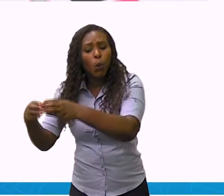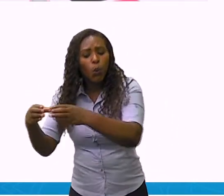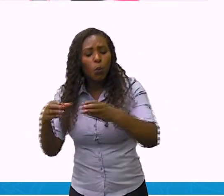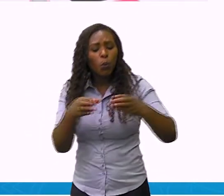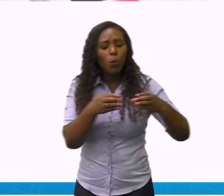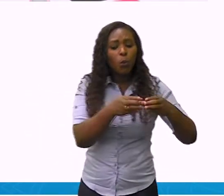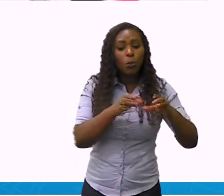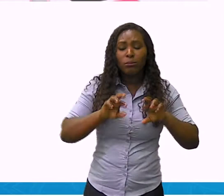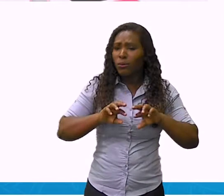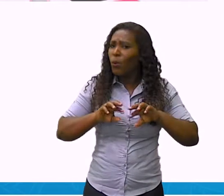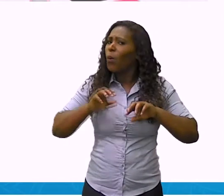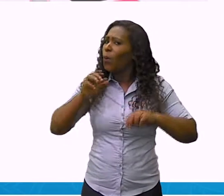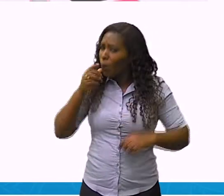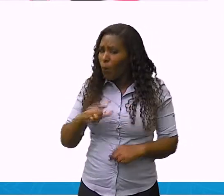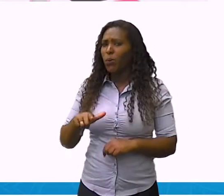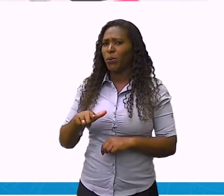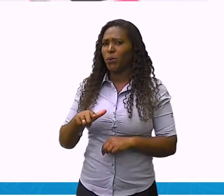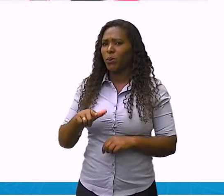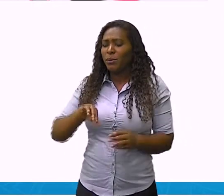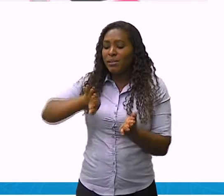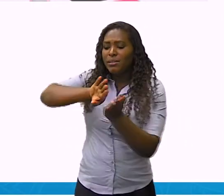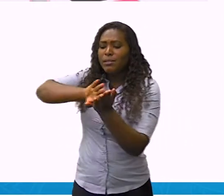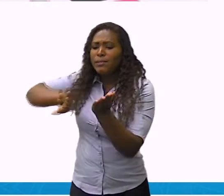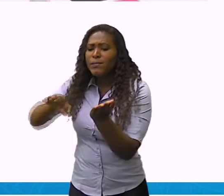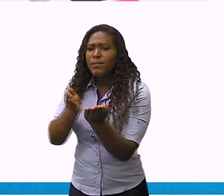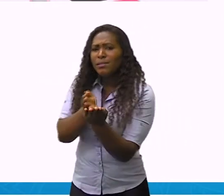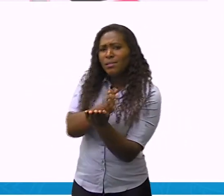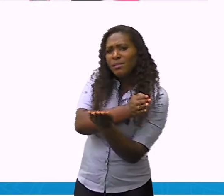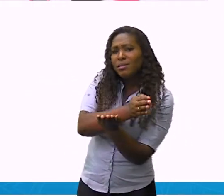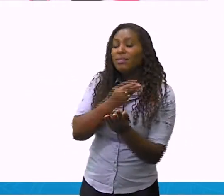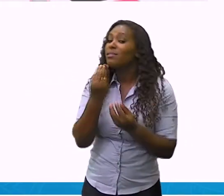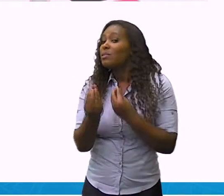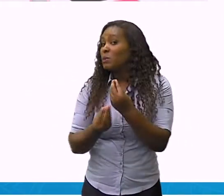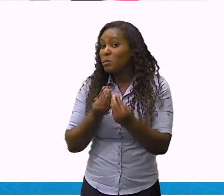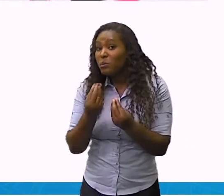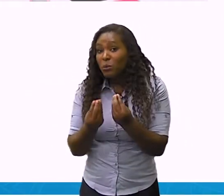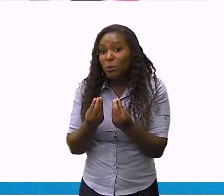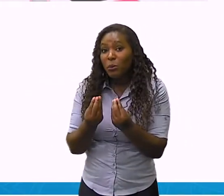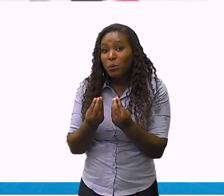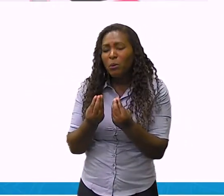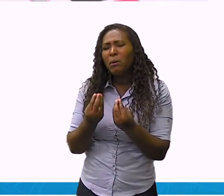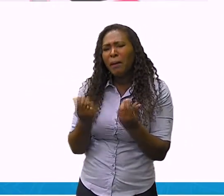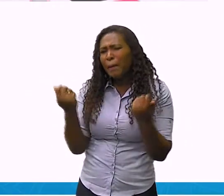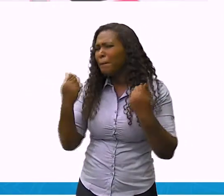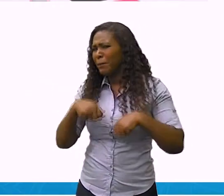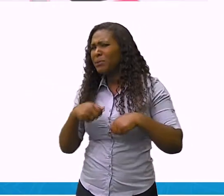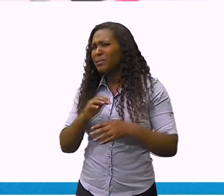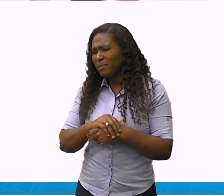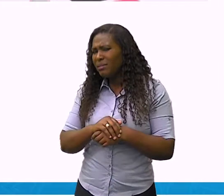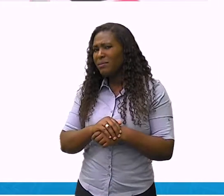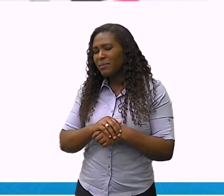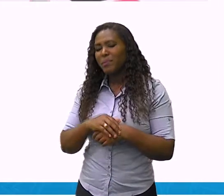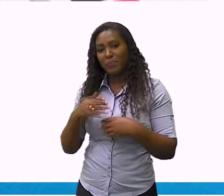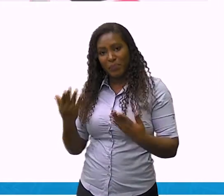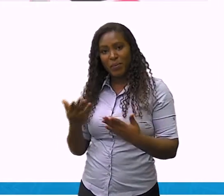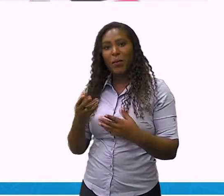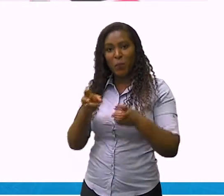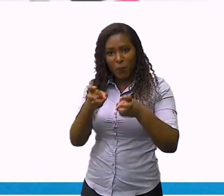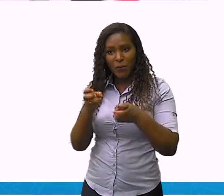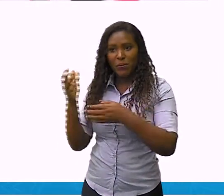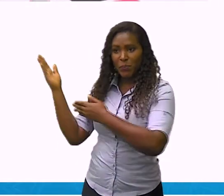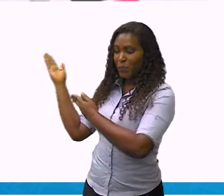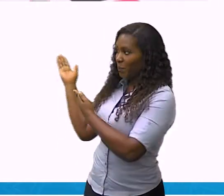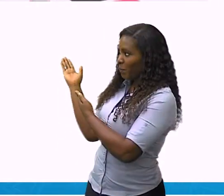Como podem ser divididas essas imagens? Existe alguma forma em agrupar? Vamos ver